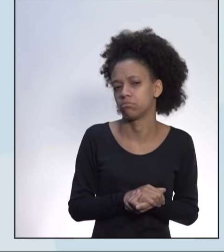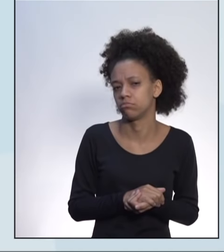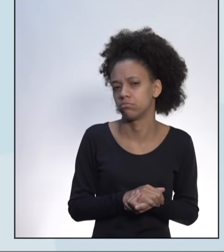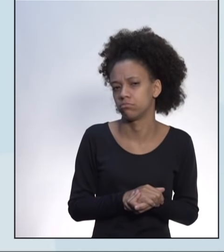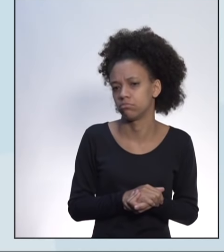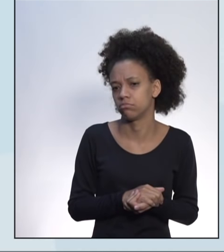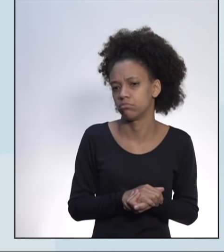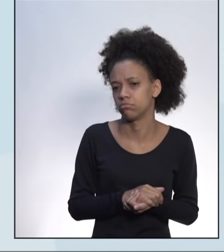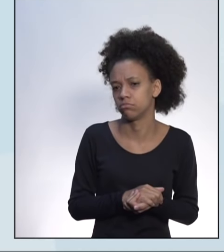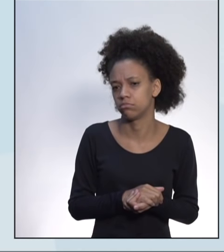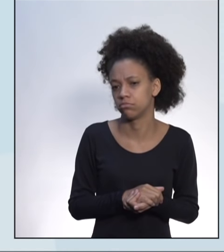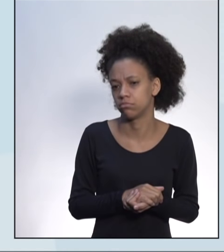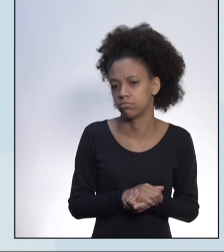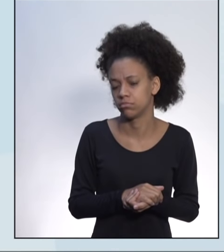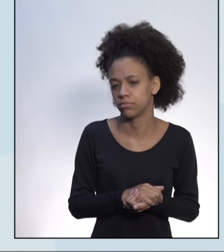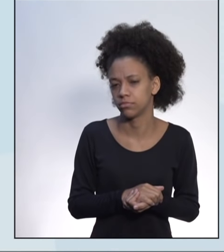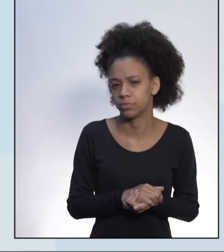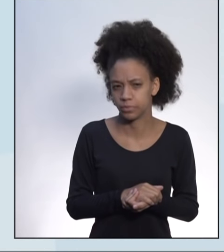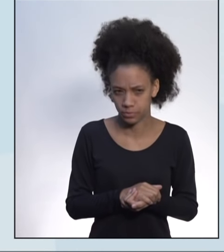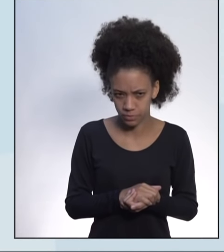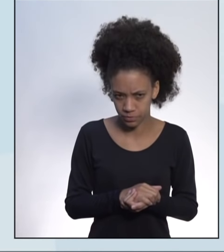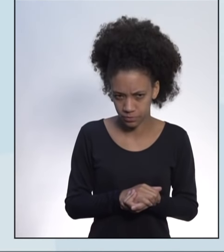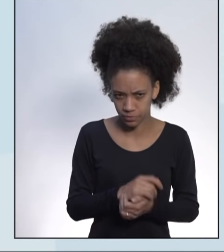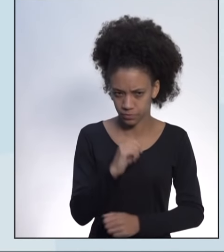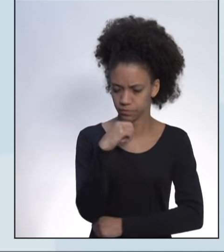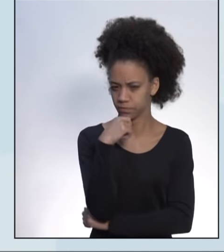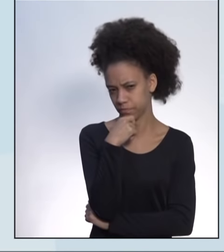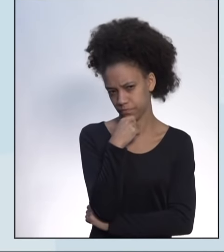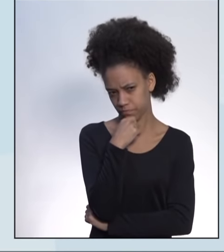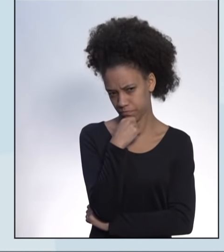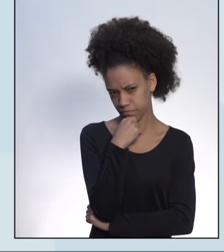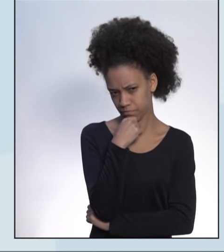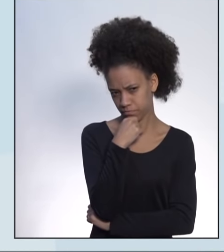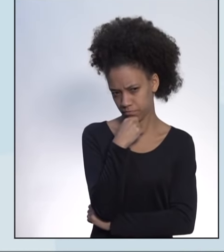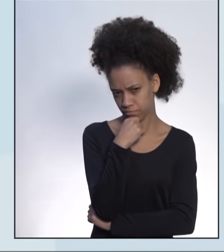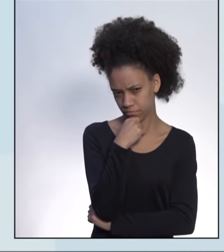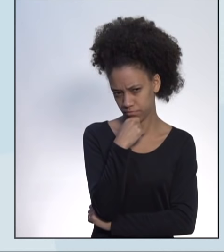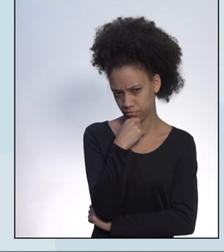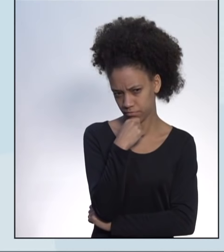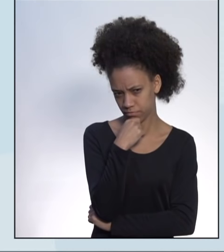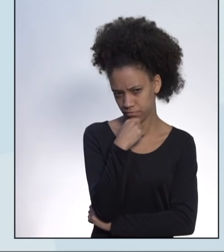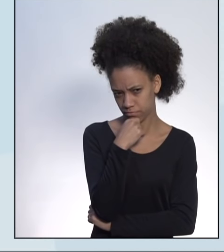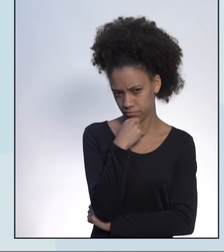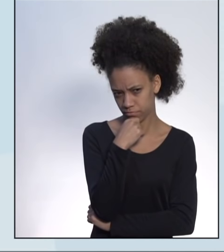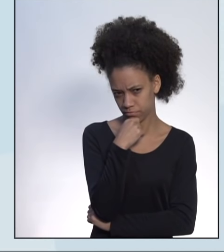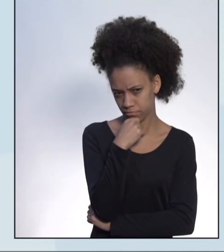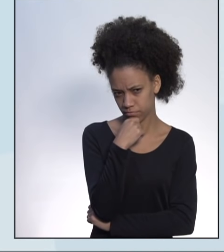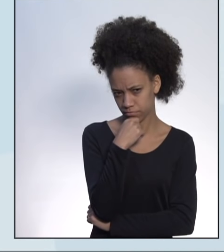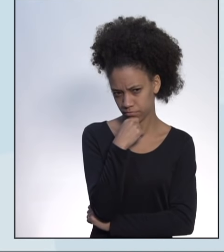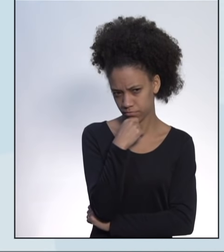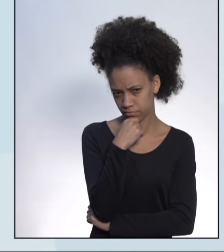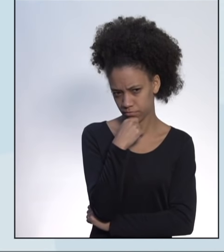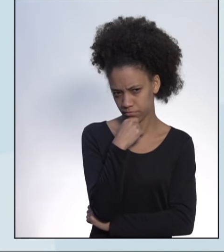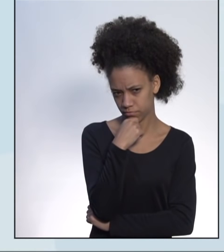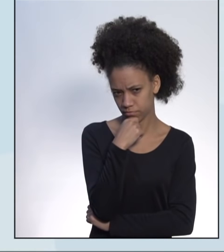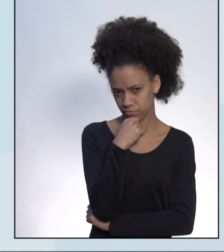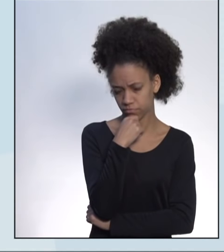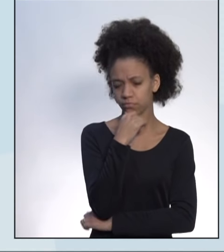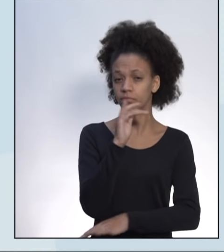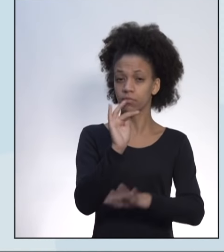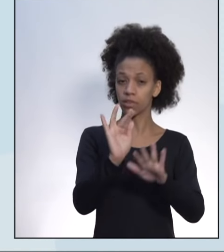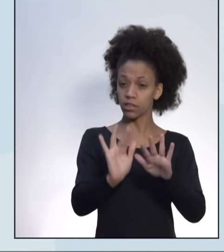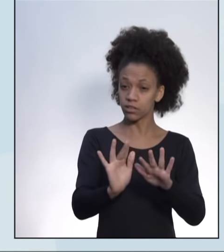article is about the world around them and work hard turn will send